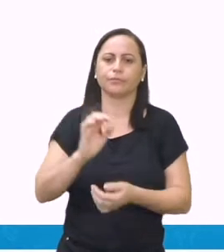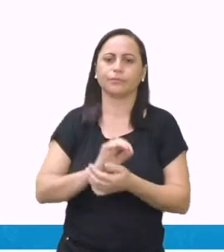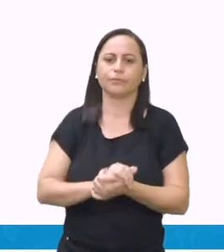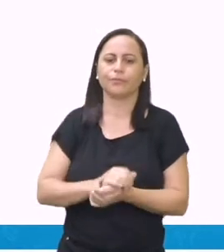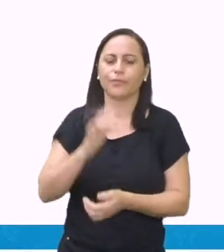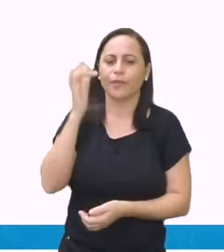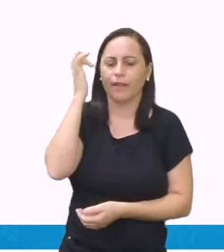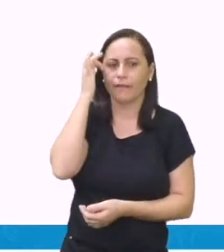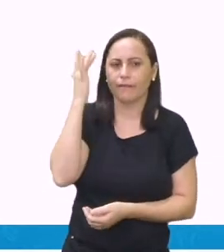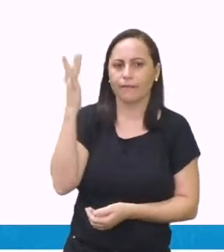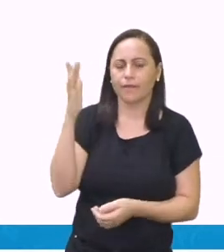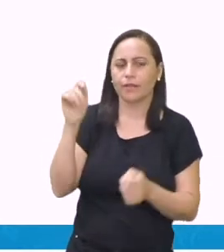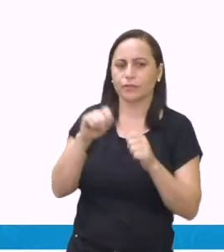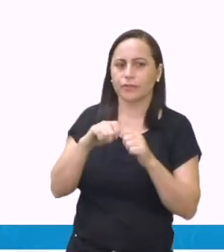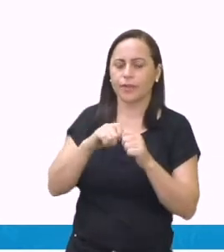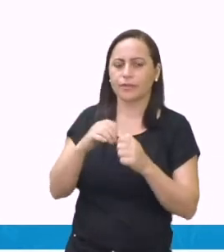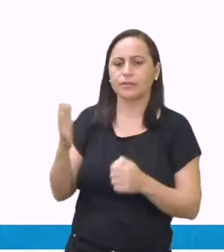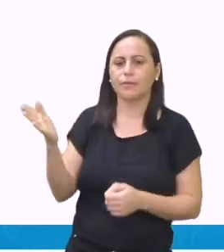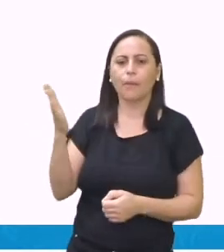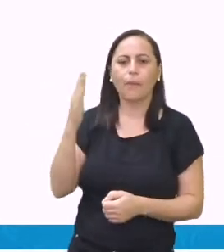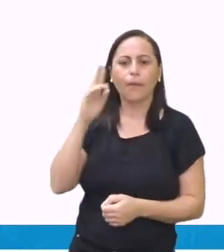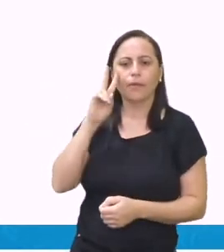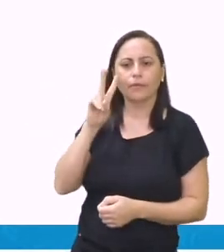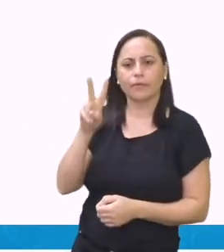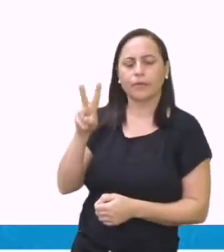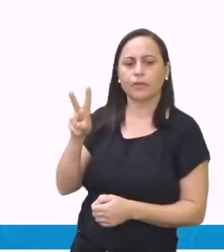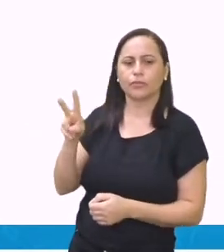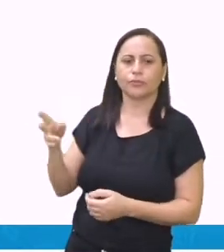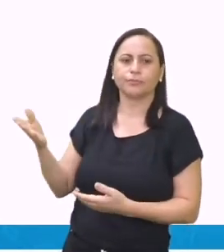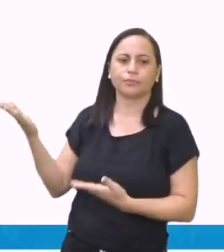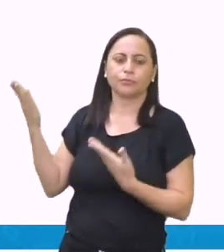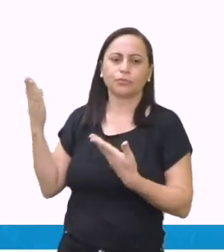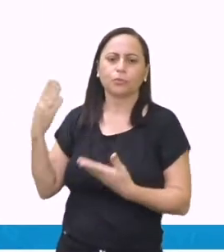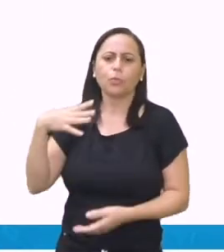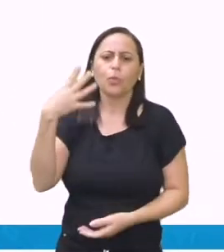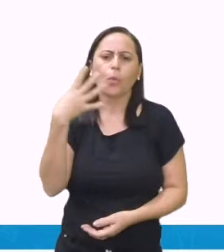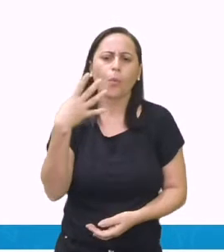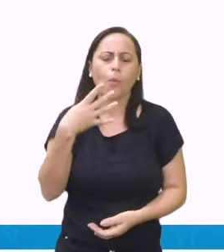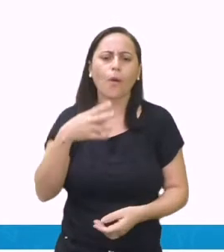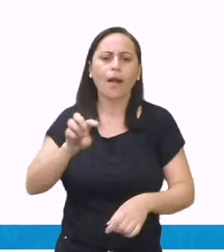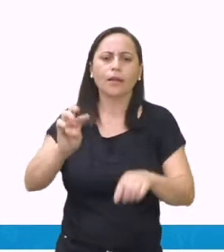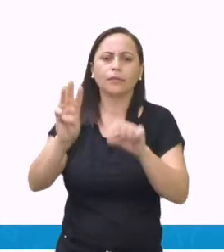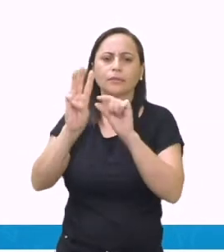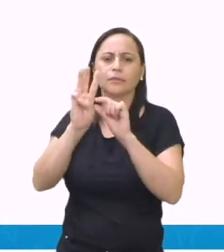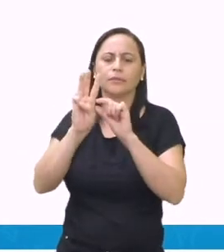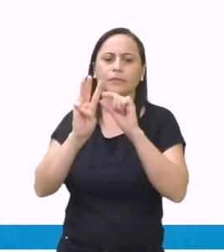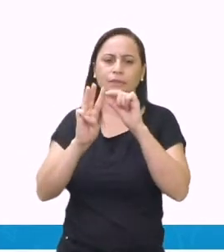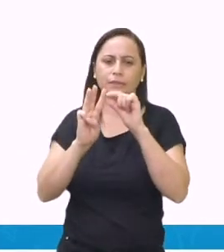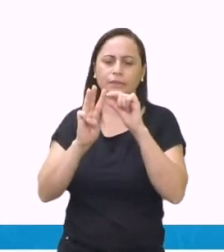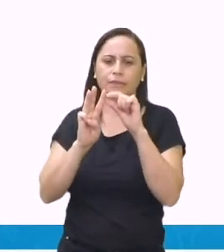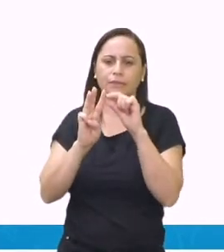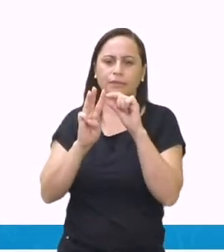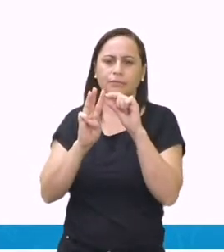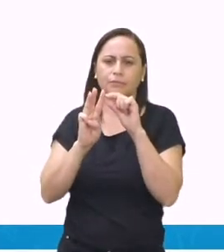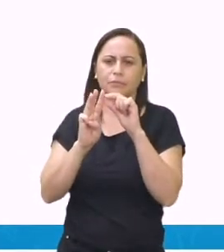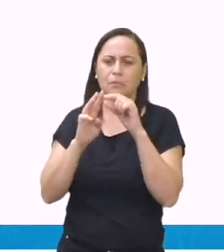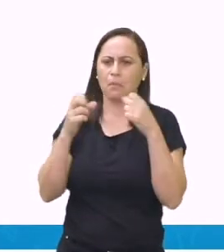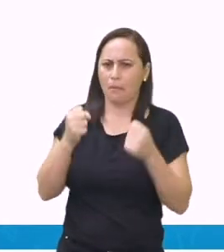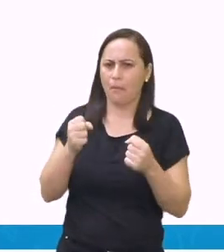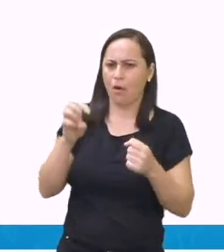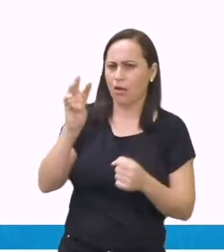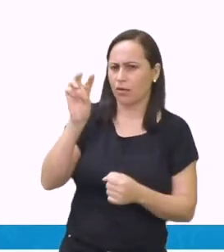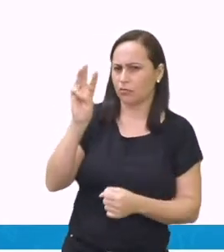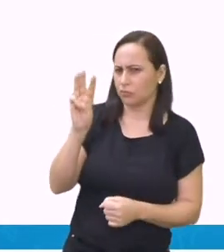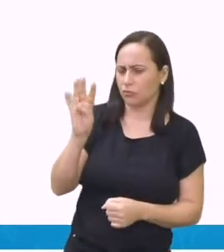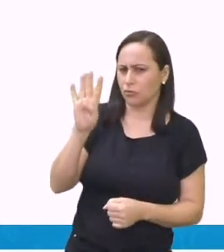ficar fácil de fazer, ó. 4 centenas, eu ponho 4, ó. Mas eu posso deixar o 4 sozinho,